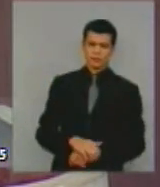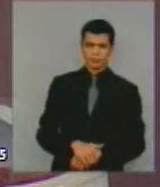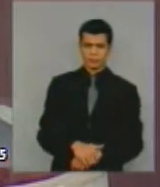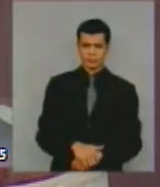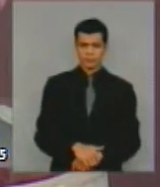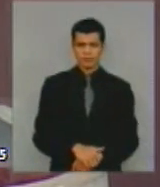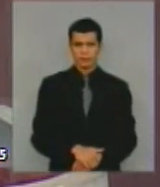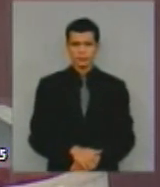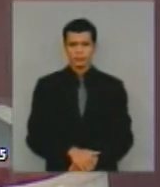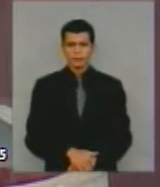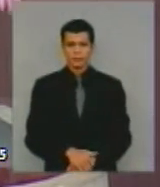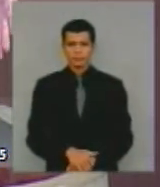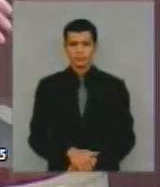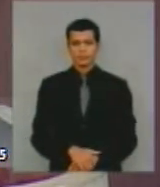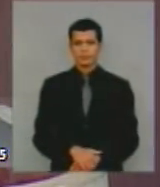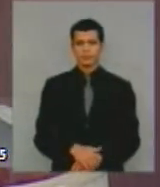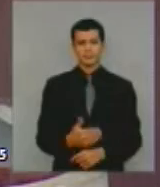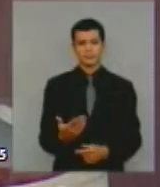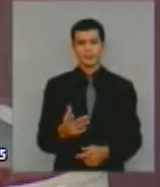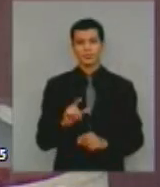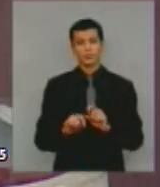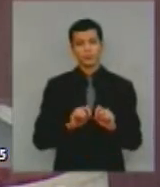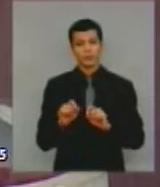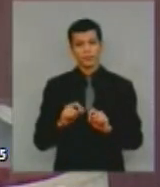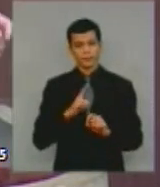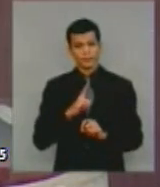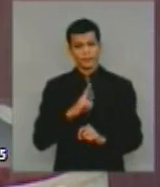Carlos Matos sabe disso, determina as prioridades.